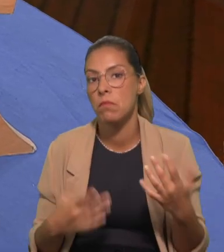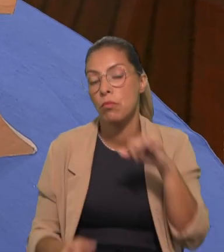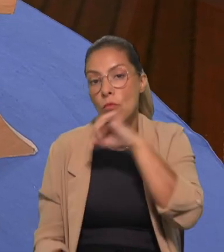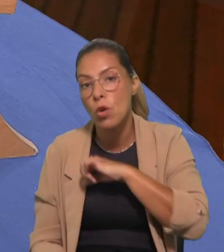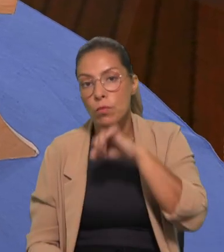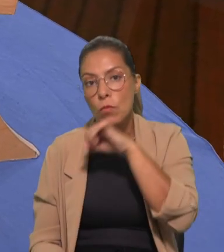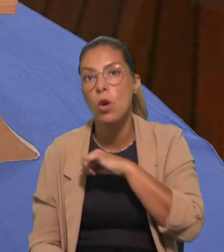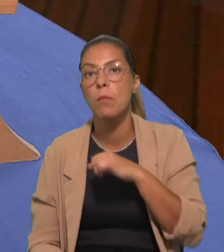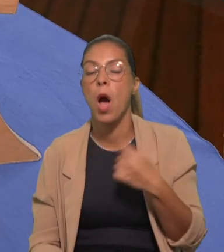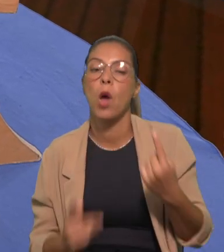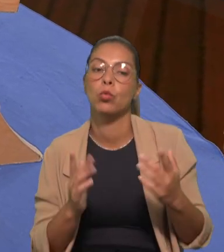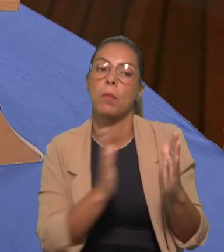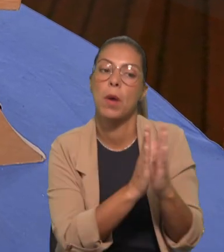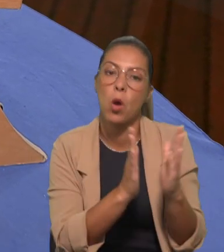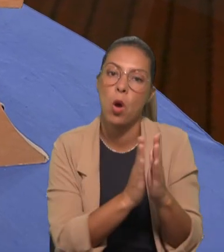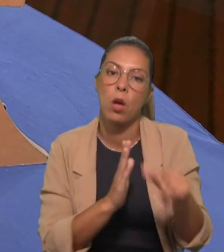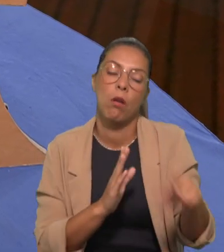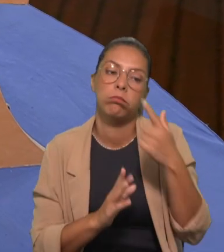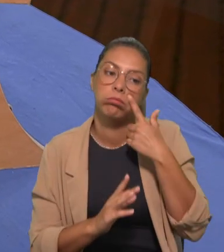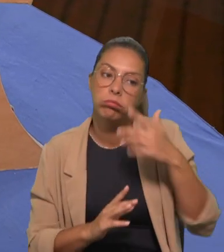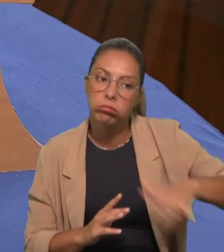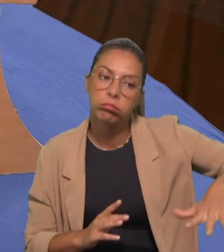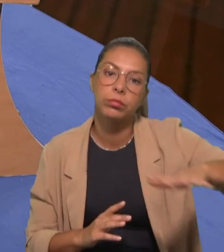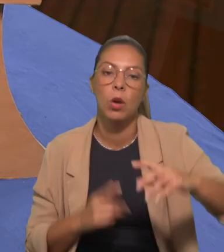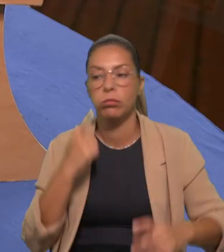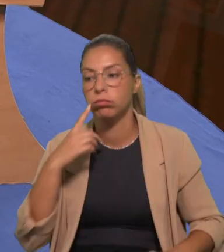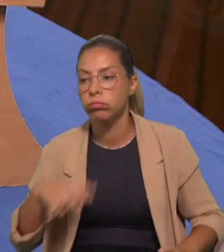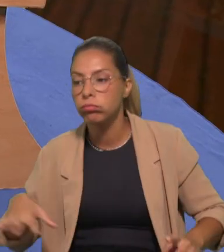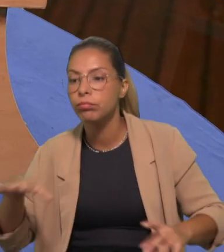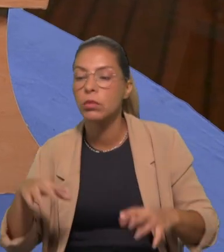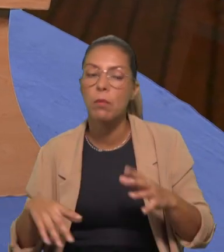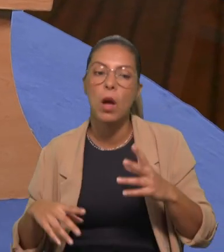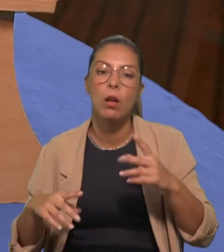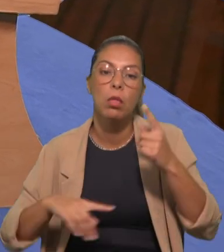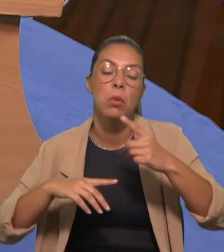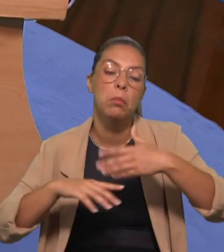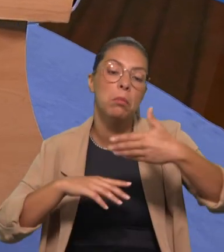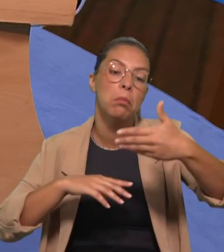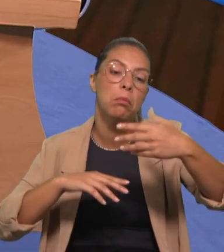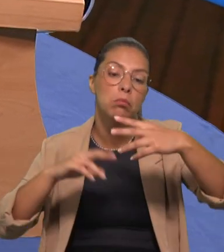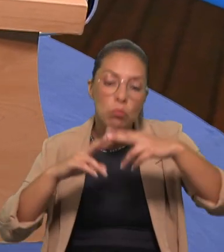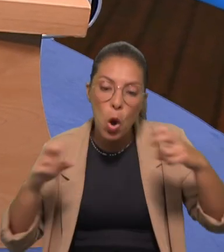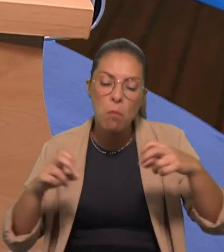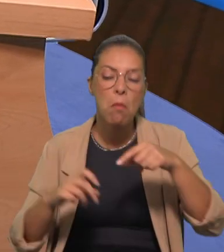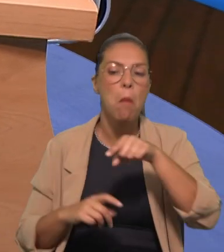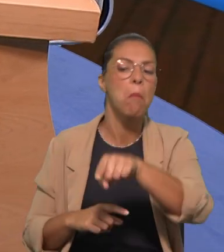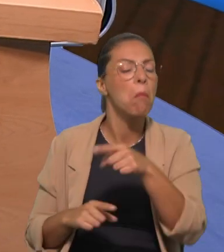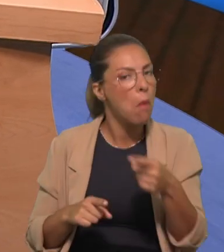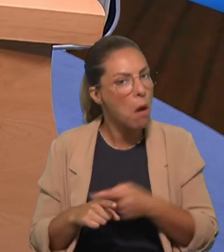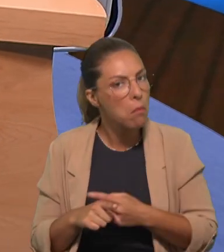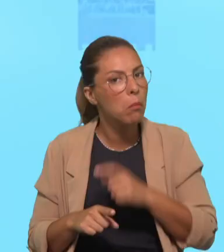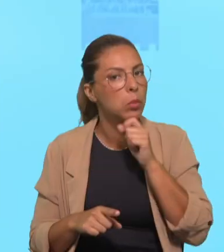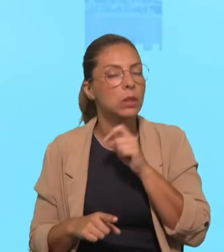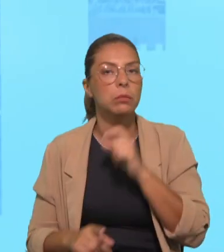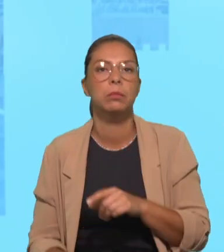muitas situações diferentes e a partir daí vamos descobrindo que se calhar seria interessante fazer uma experiência deste género. É? João, que